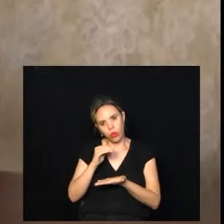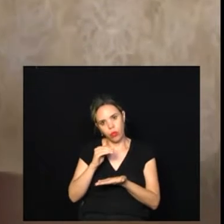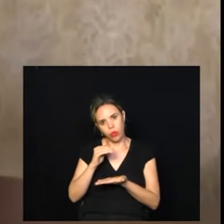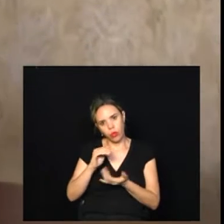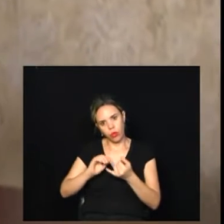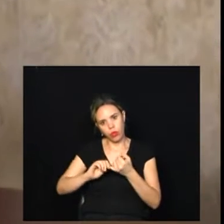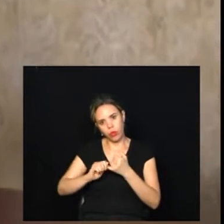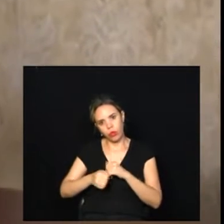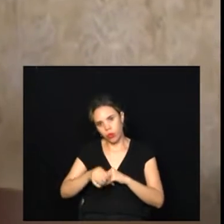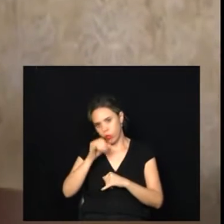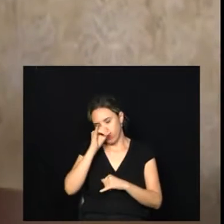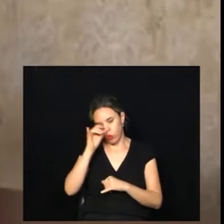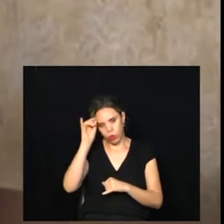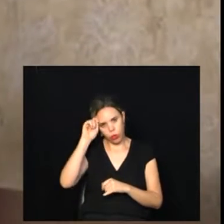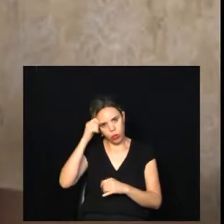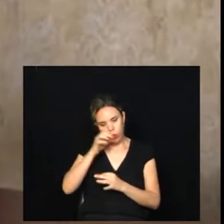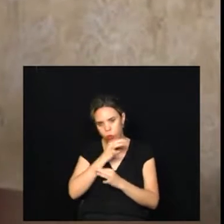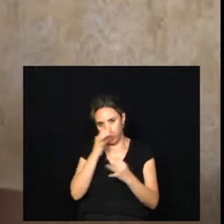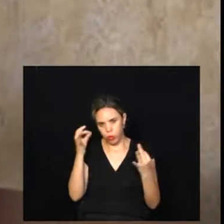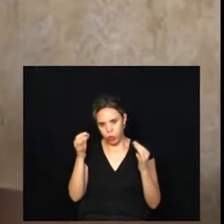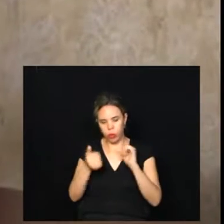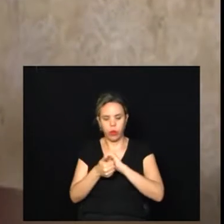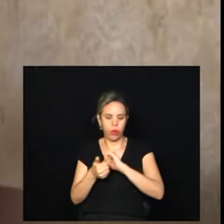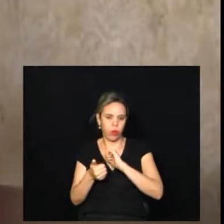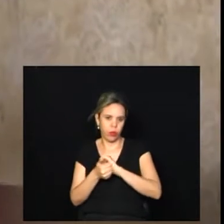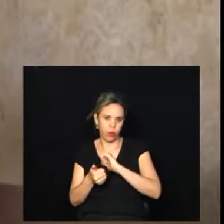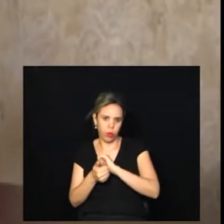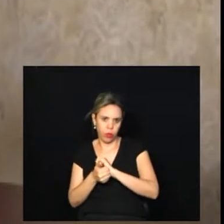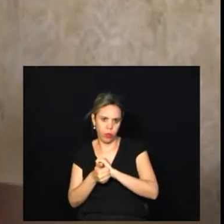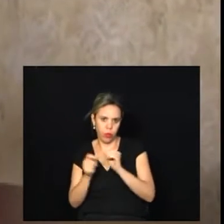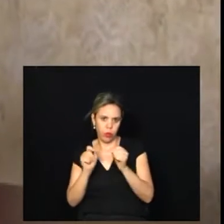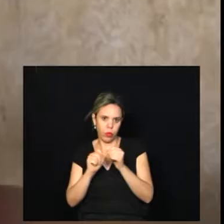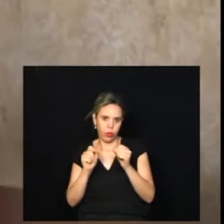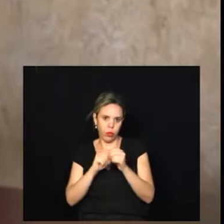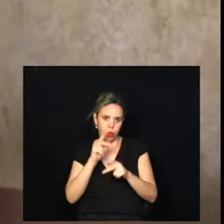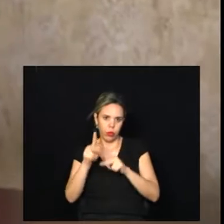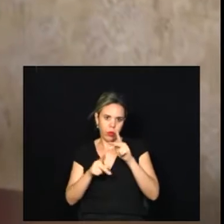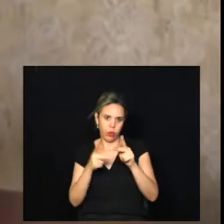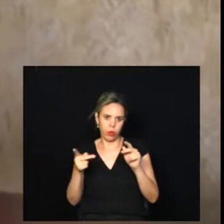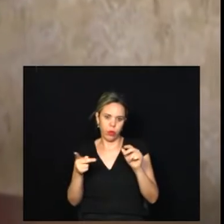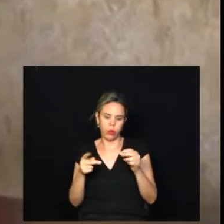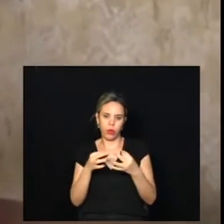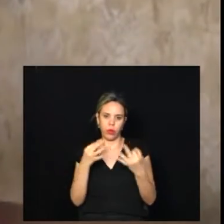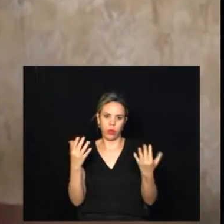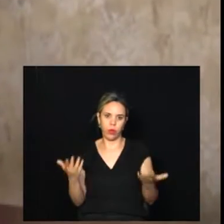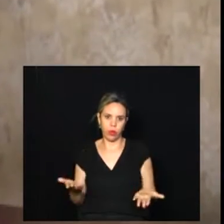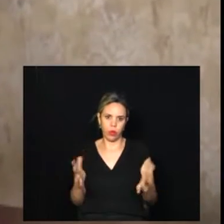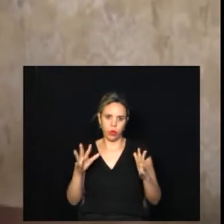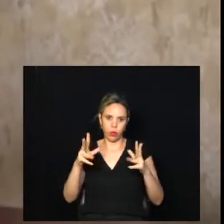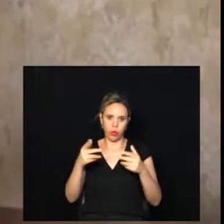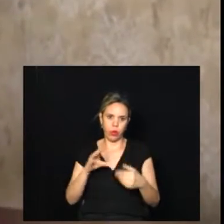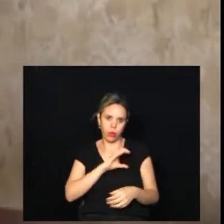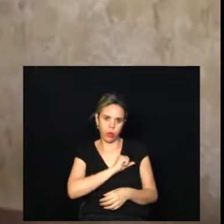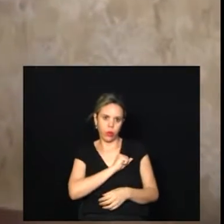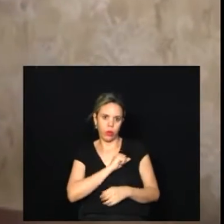um produto de altíssima qualidade, feito por pessoas qualificadas com todo o amor, carinho